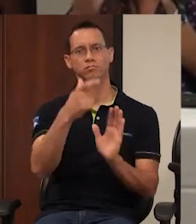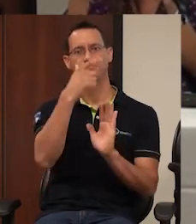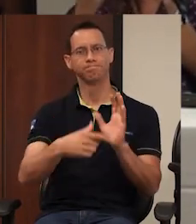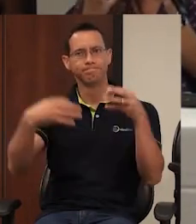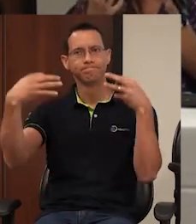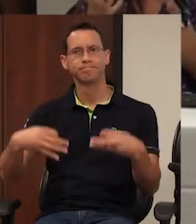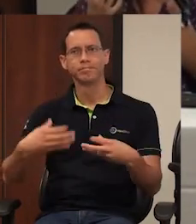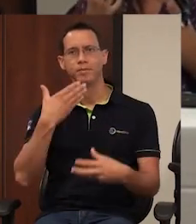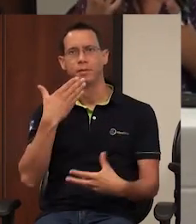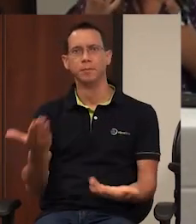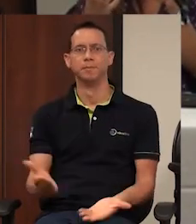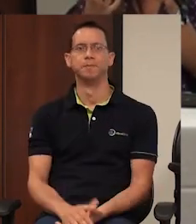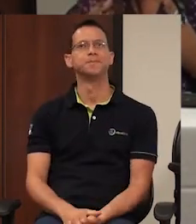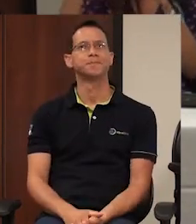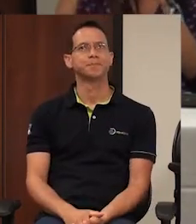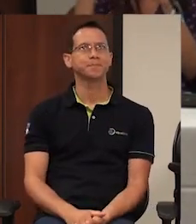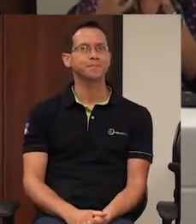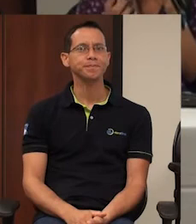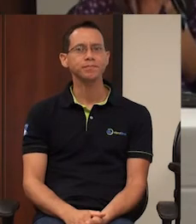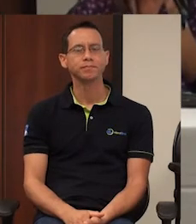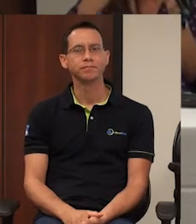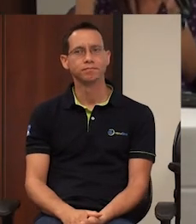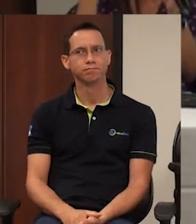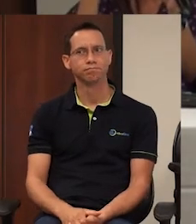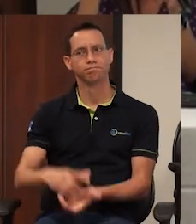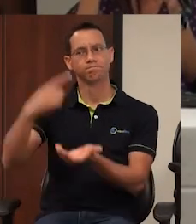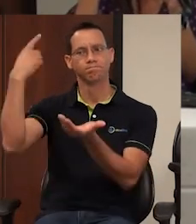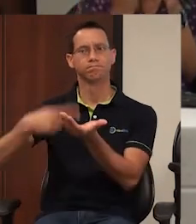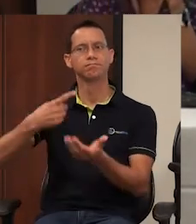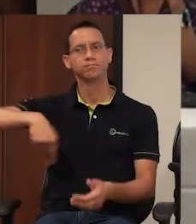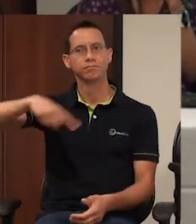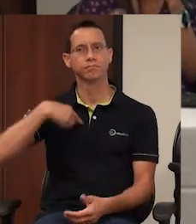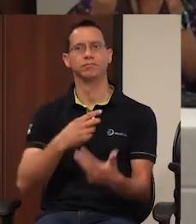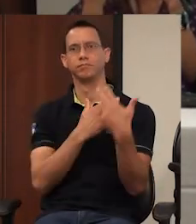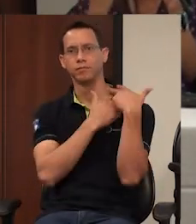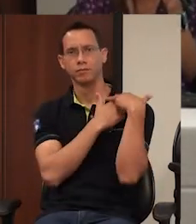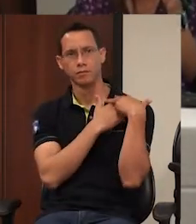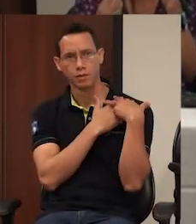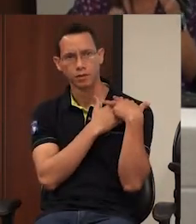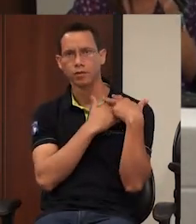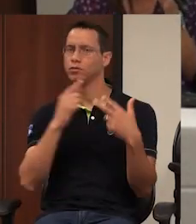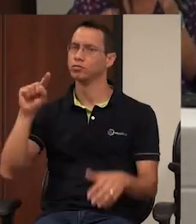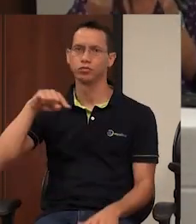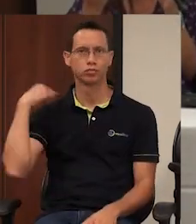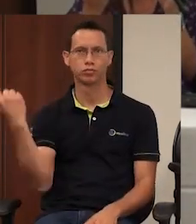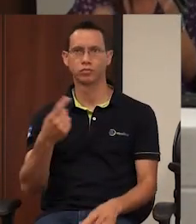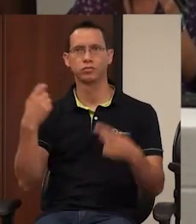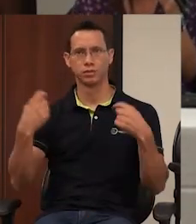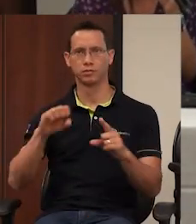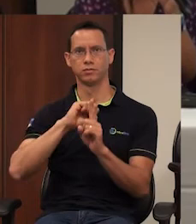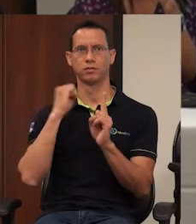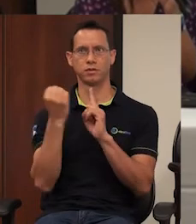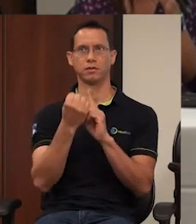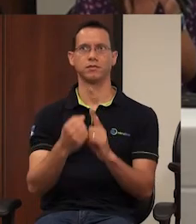Então, eu acho que é todo um compromisso e uma responsabilidade de todos nós como